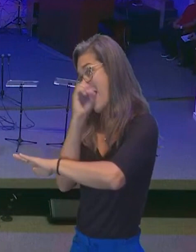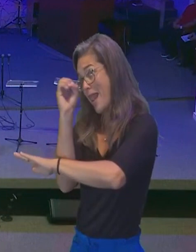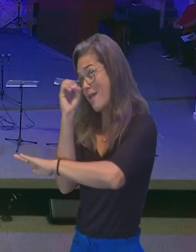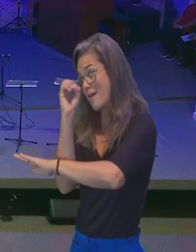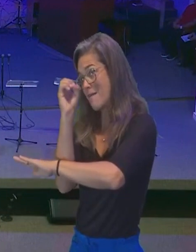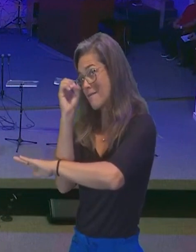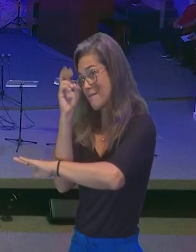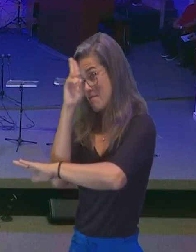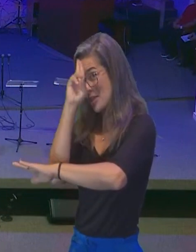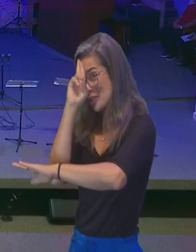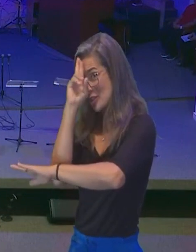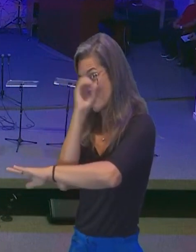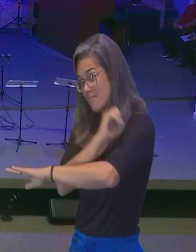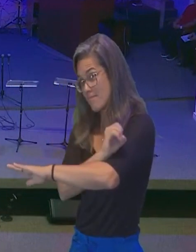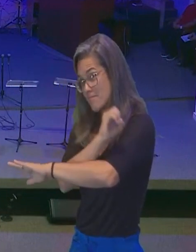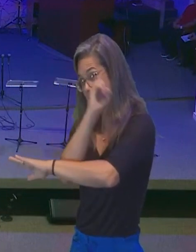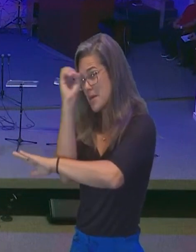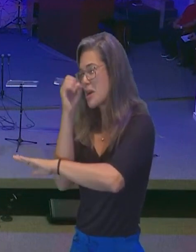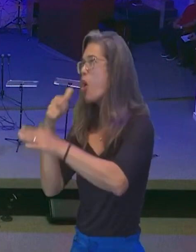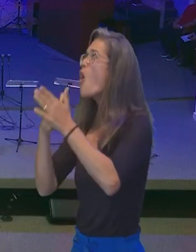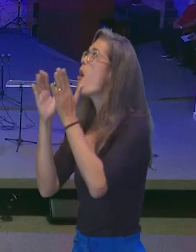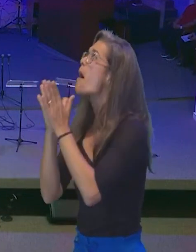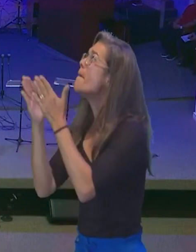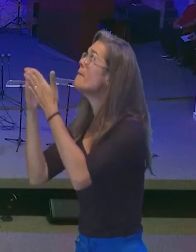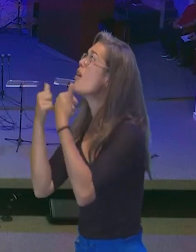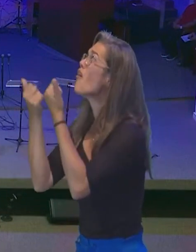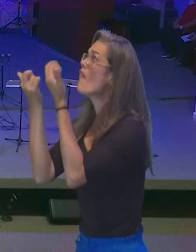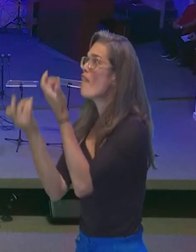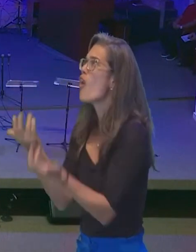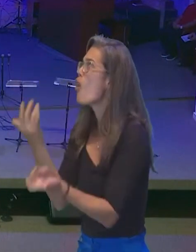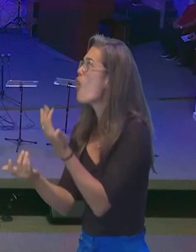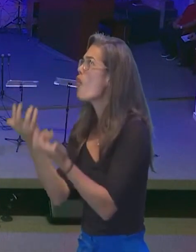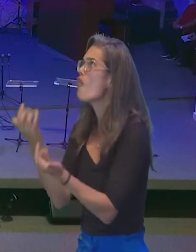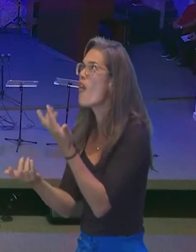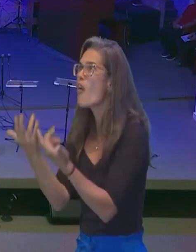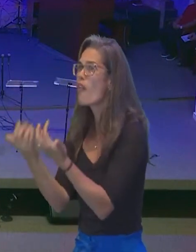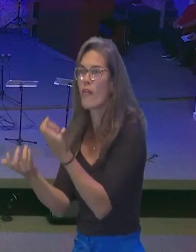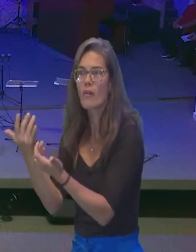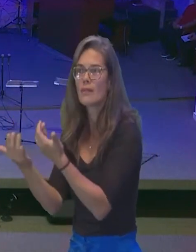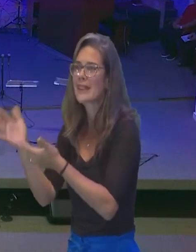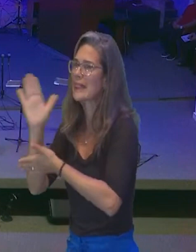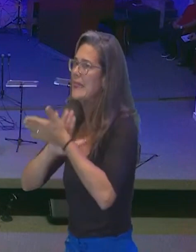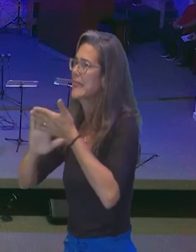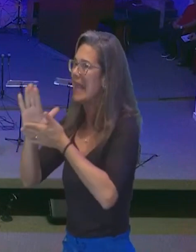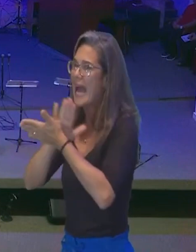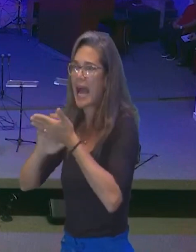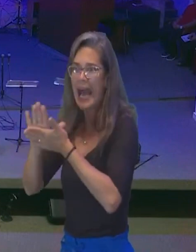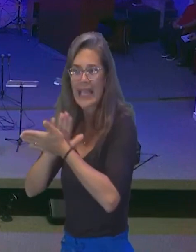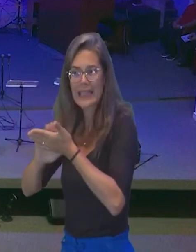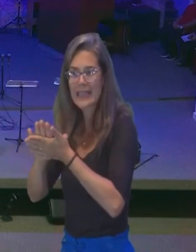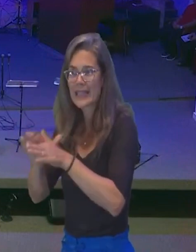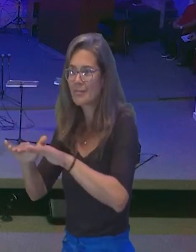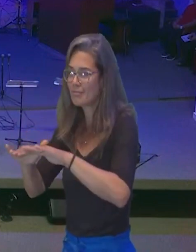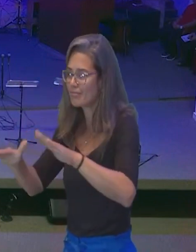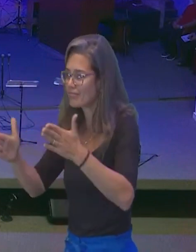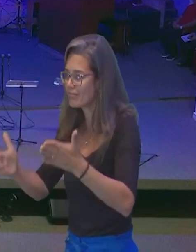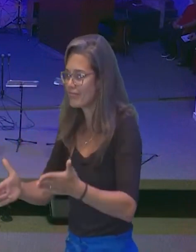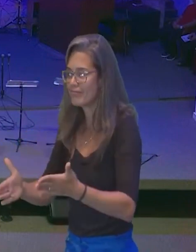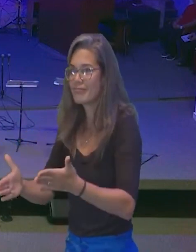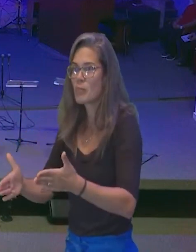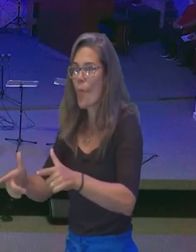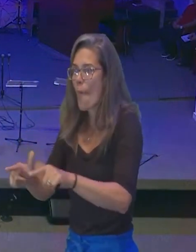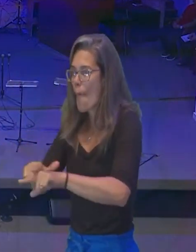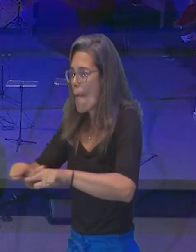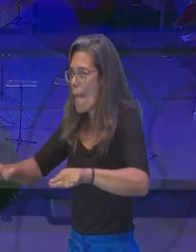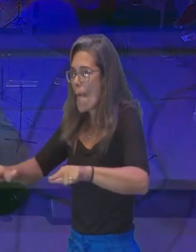manda fogo, Baal manda fogo, Baal manda fogo, e nada de Baal ouvir. Para tornar mais intensa a adoração, eles começaram a